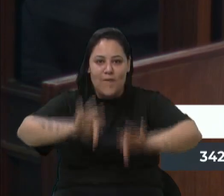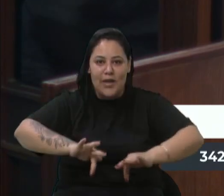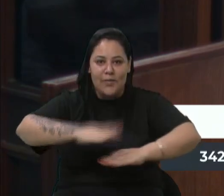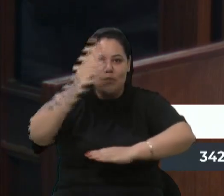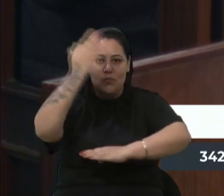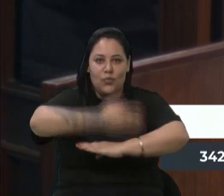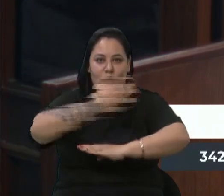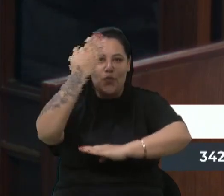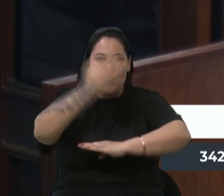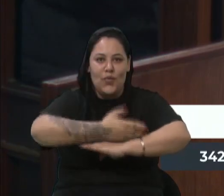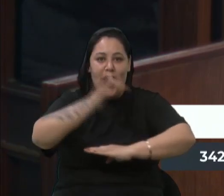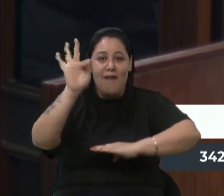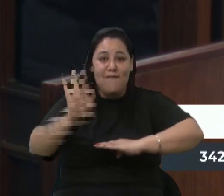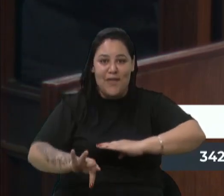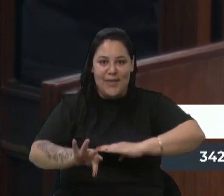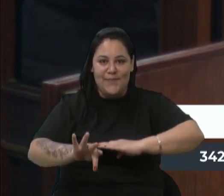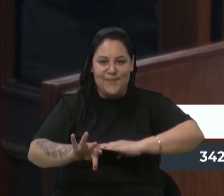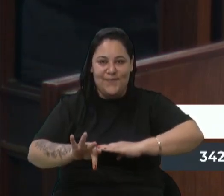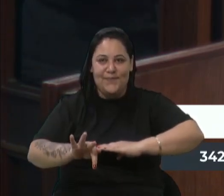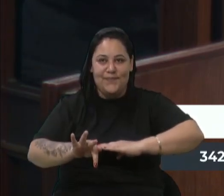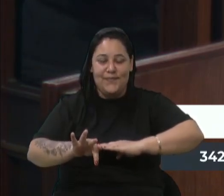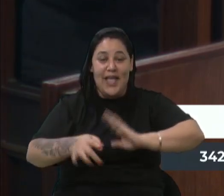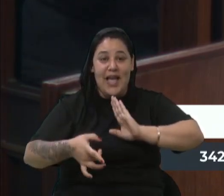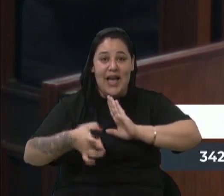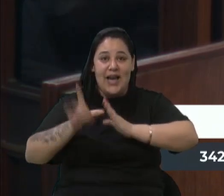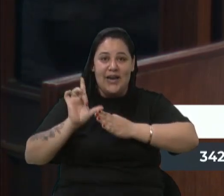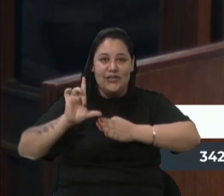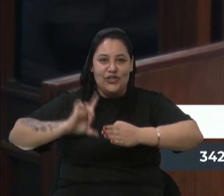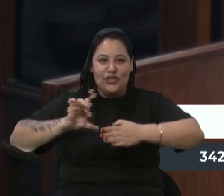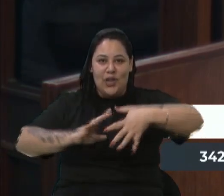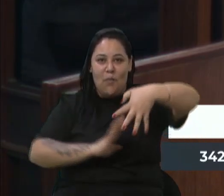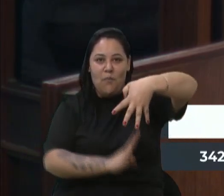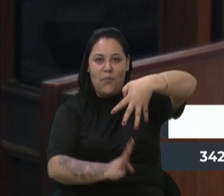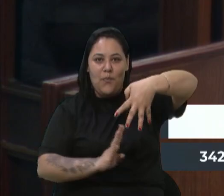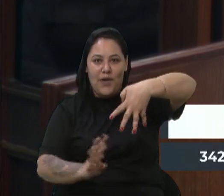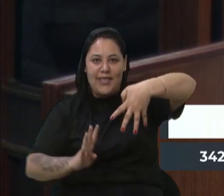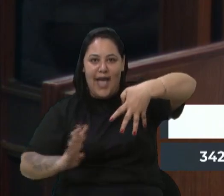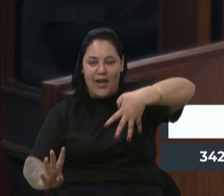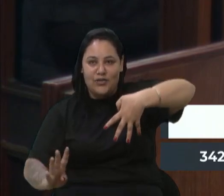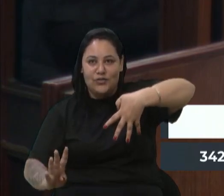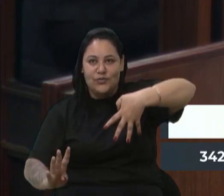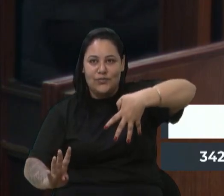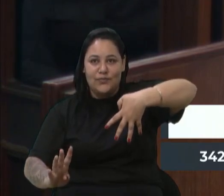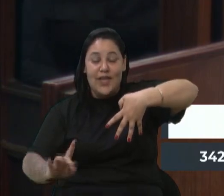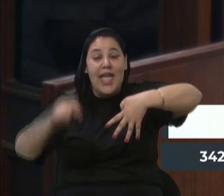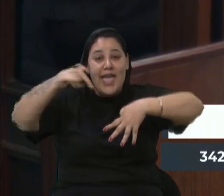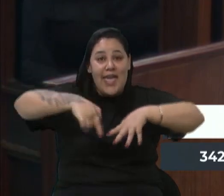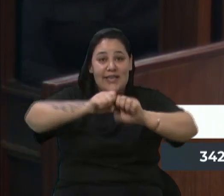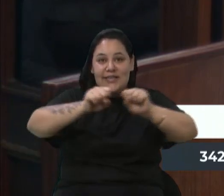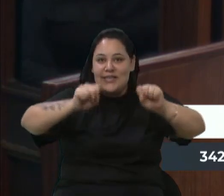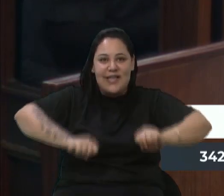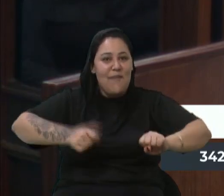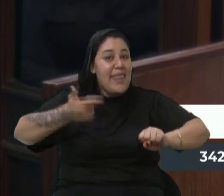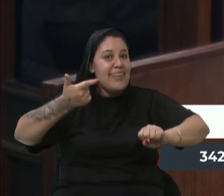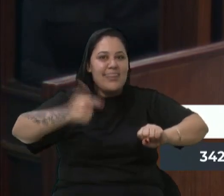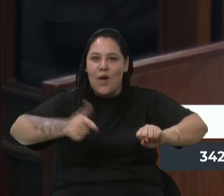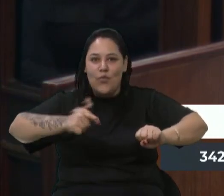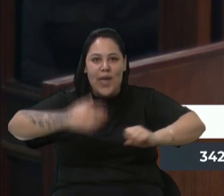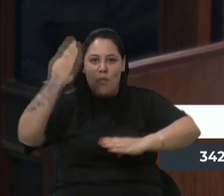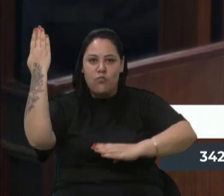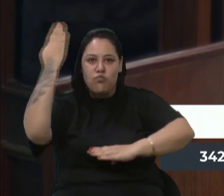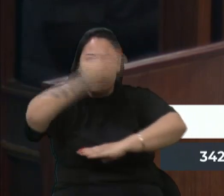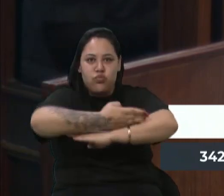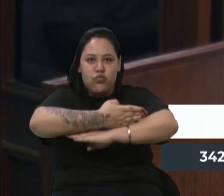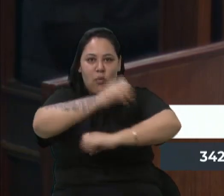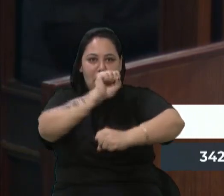Flow? Ao contrário das tradicionais praças de pedágio, o Free Flow não tem uma barreira física na rodovia, que interrompe a